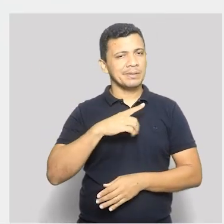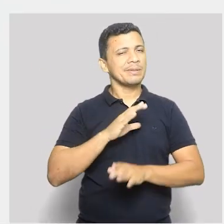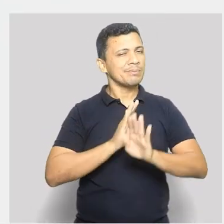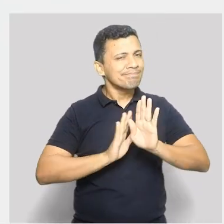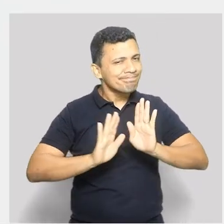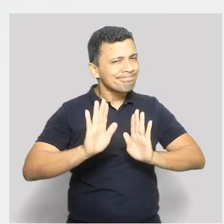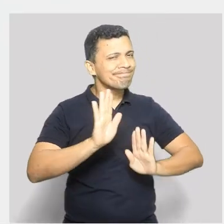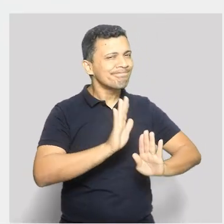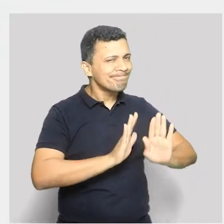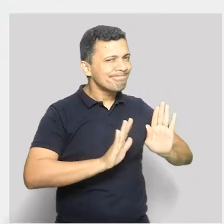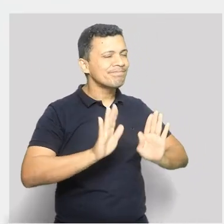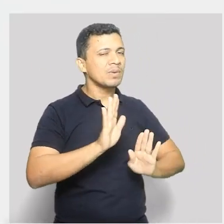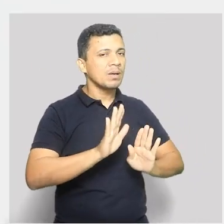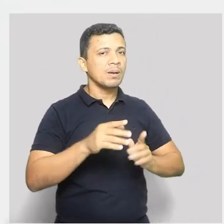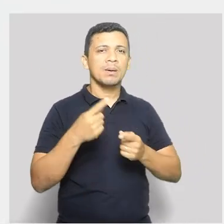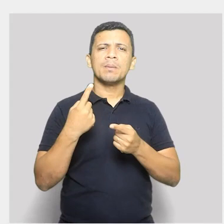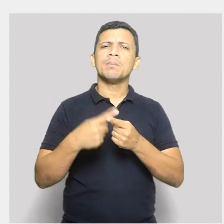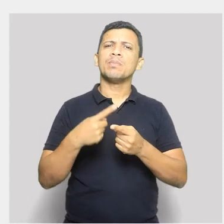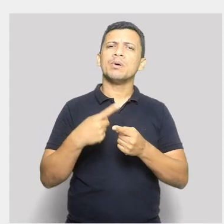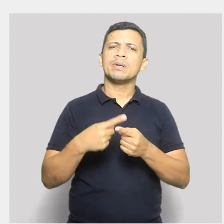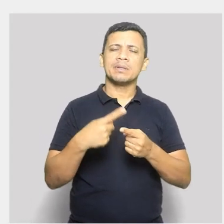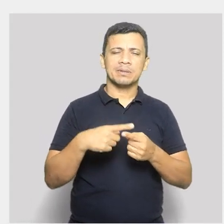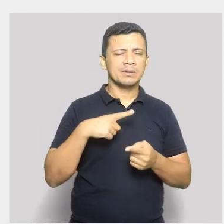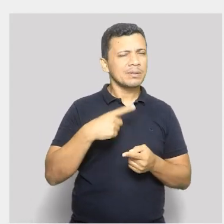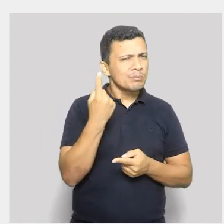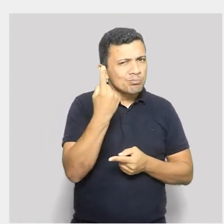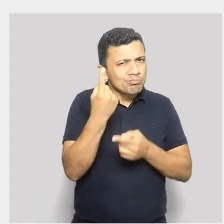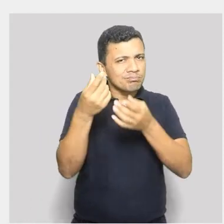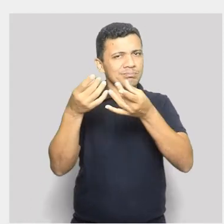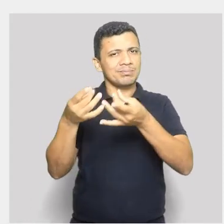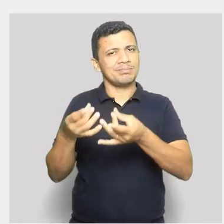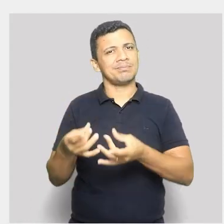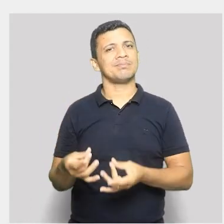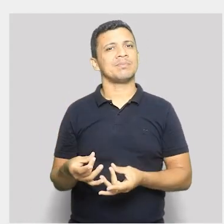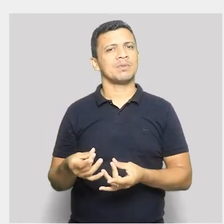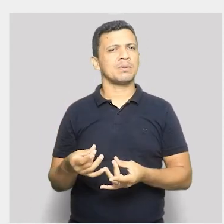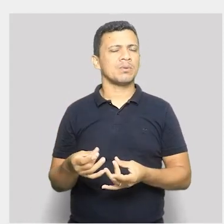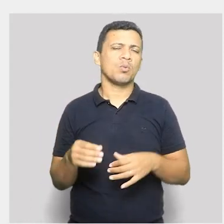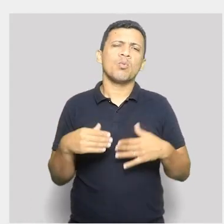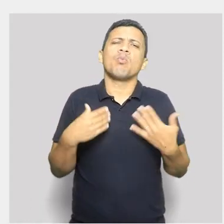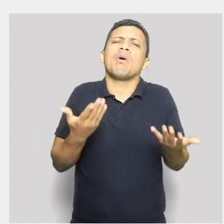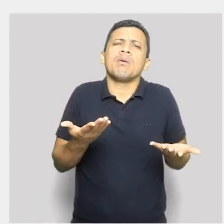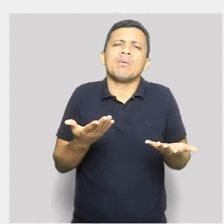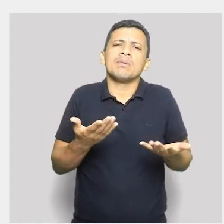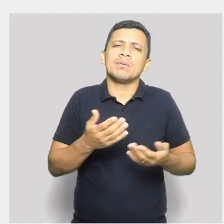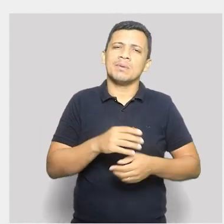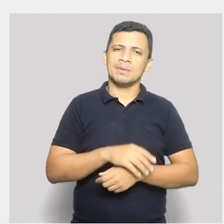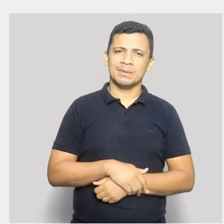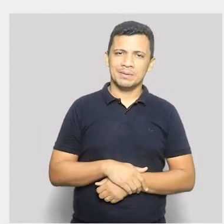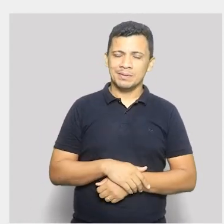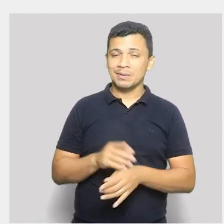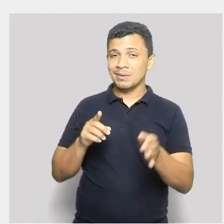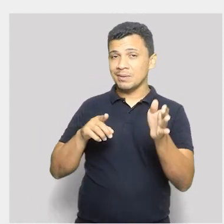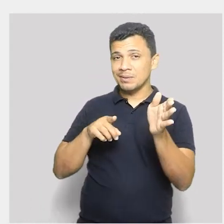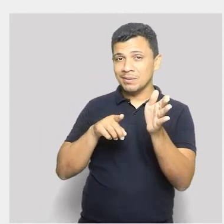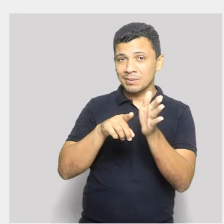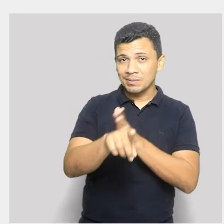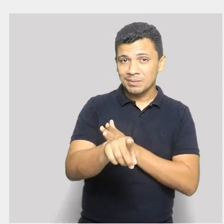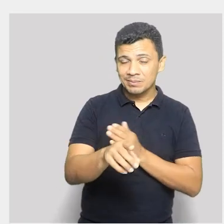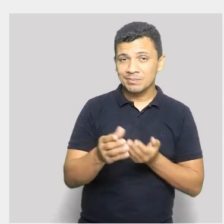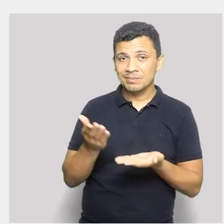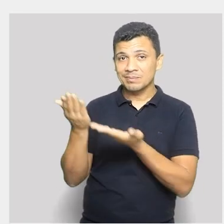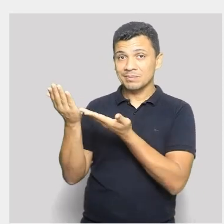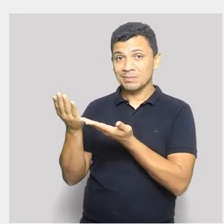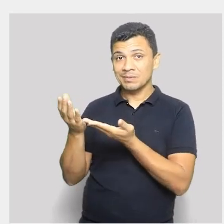muito cuidado por conta de um grande detalhe. E o detalhe é o seguinte, pessoal. Quando a gente tem uma questão dessa, a gente tem que